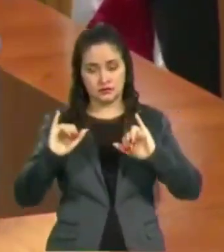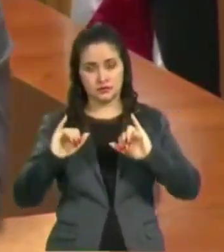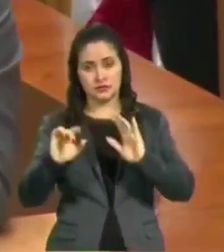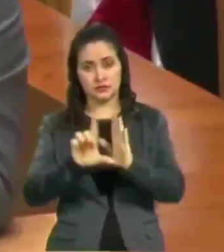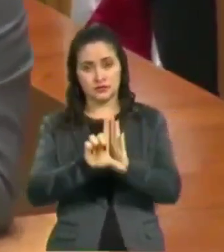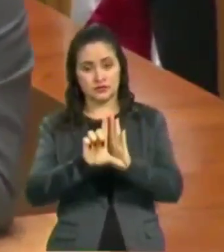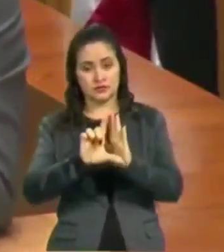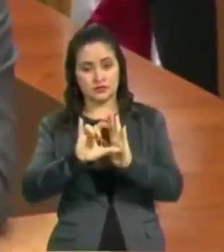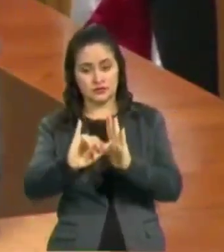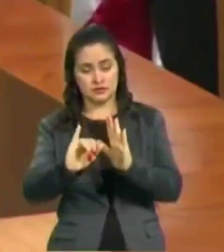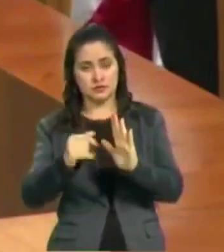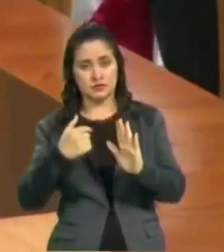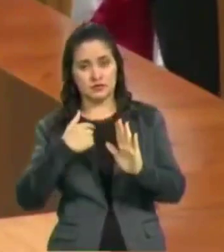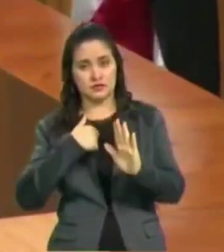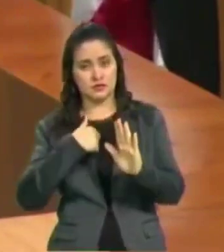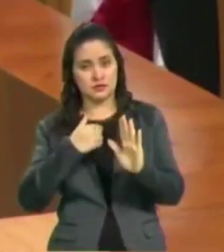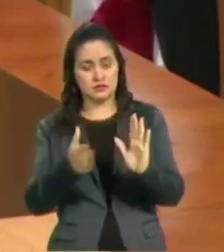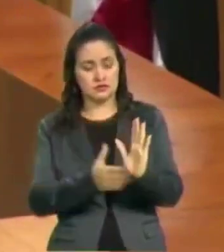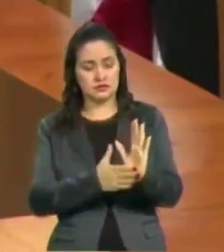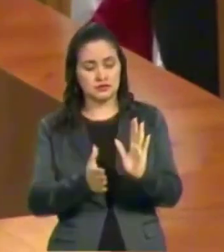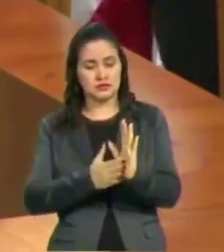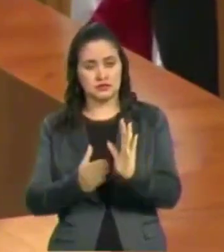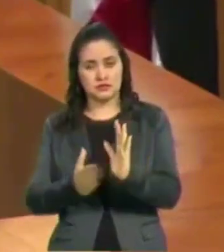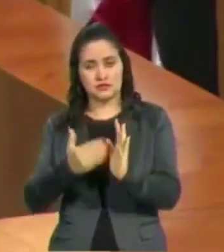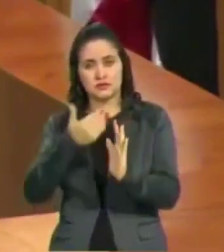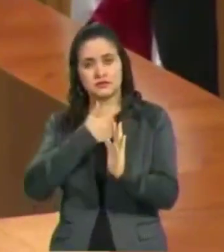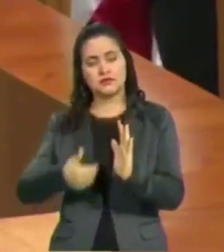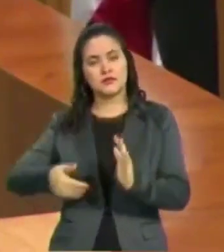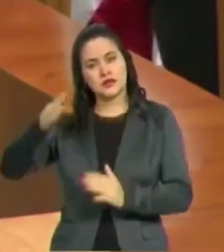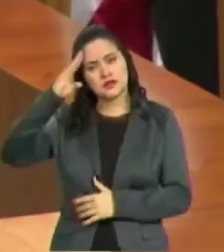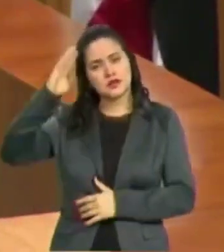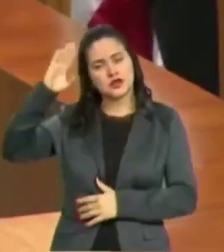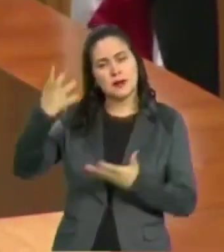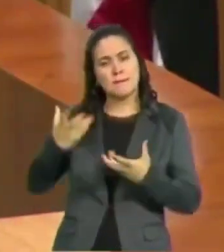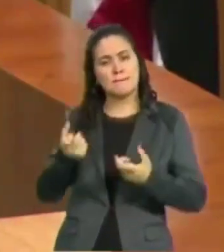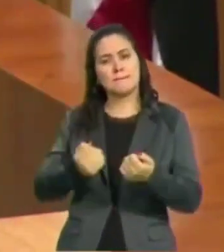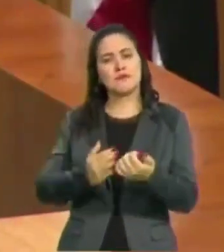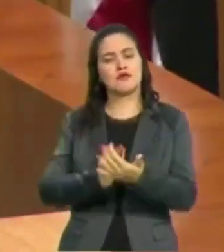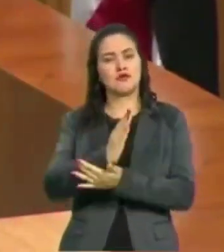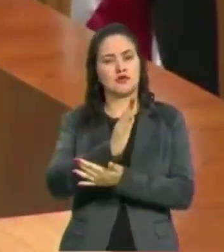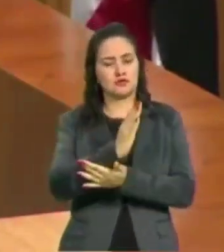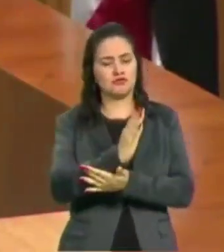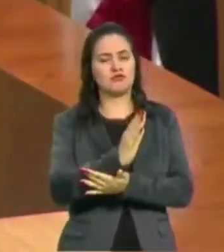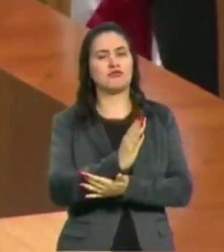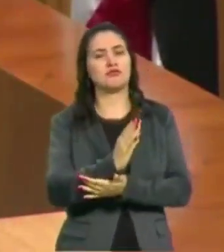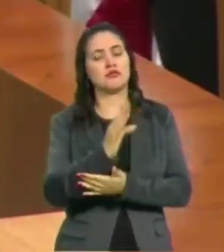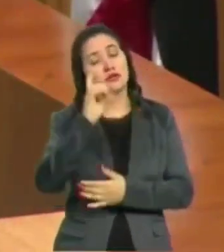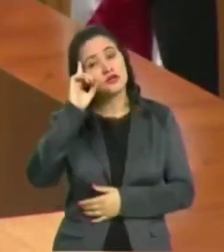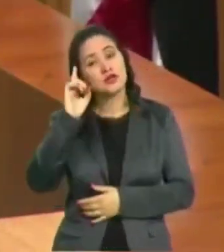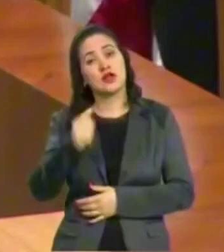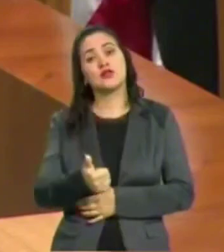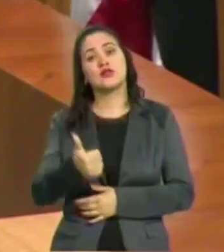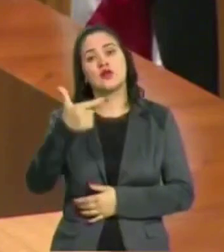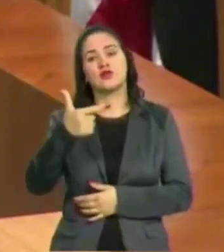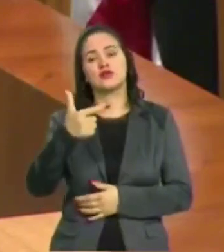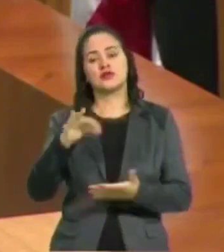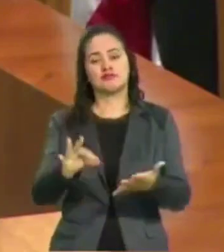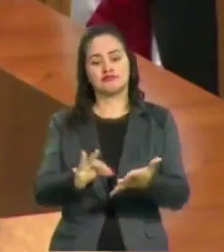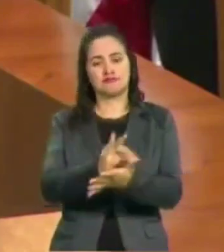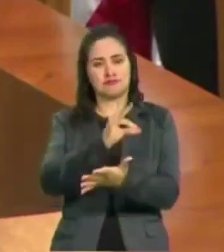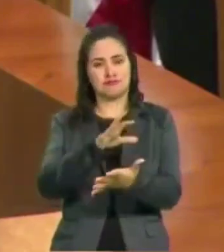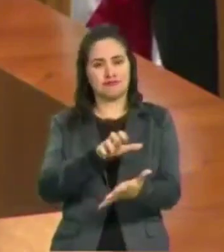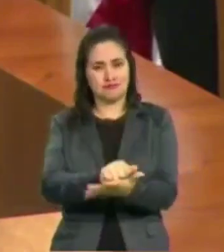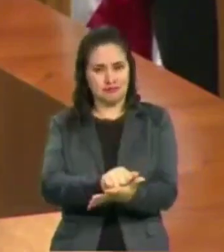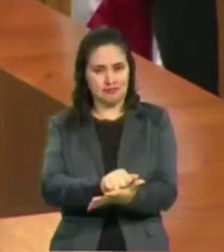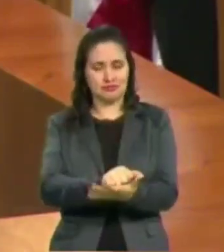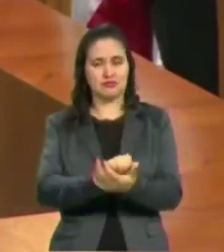autoria que foi sancionada pelo governador Carlos Brandão, ao quem agradeço, no último dia 12. A ementa da